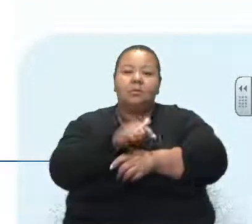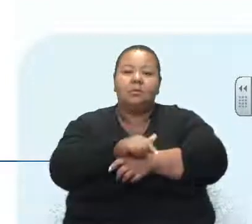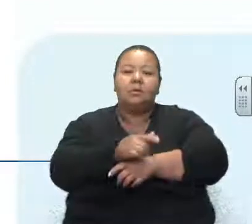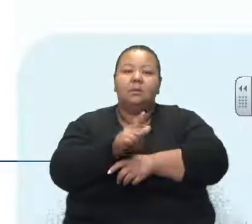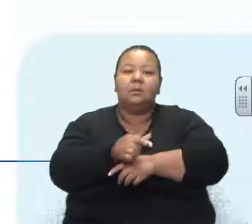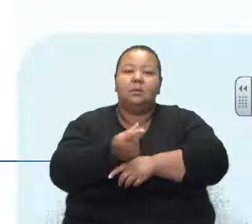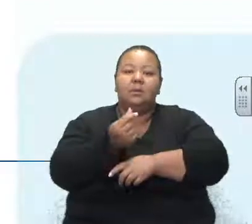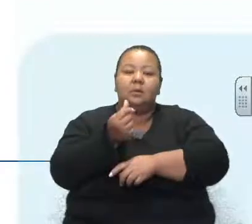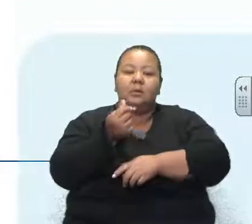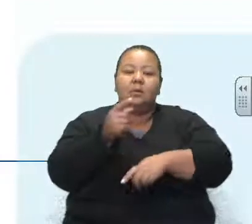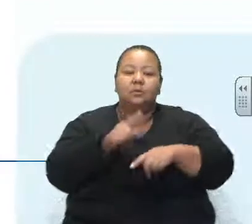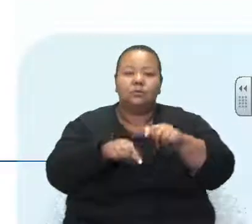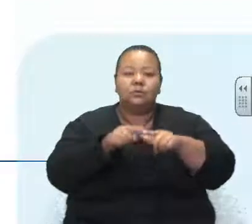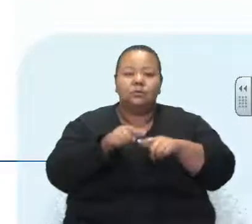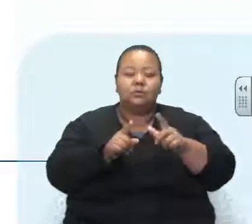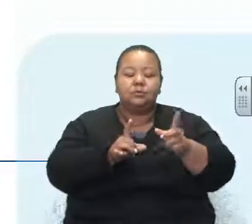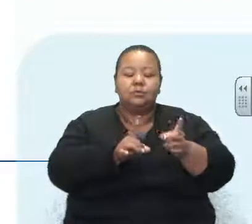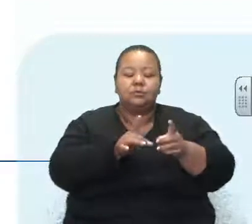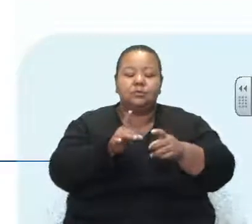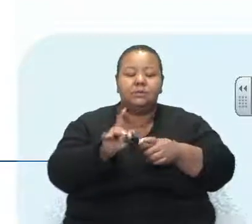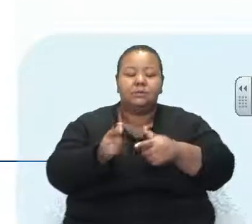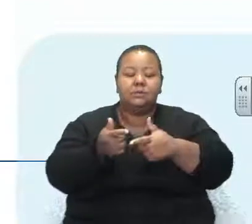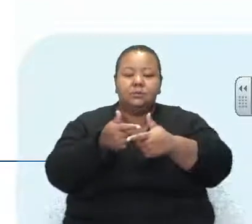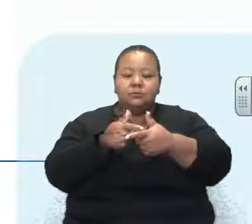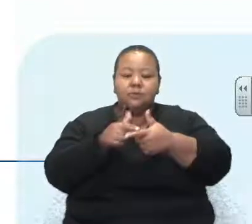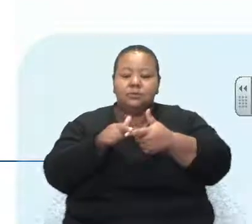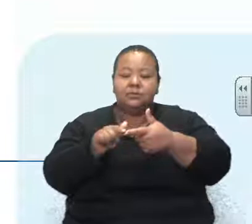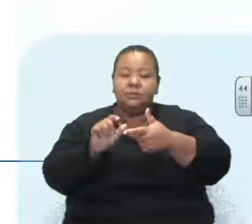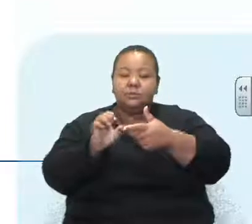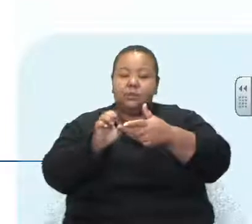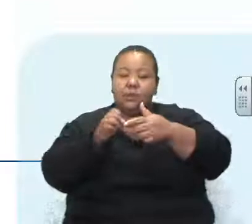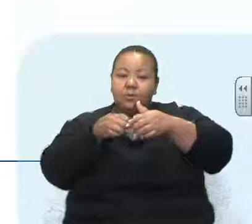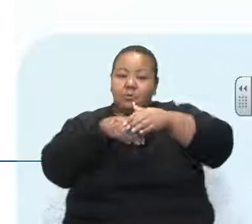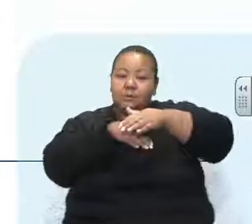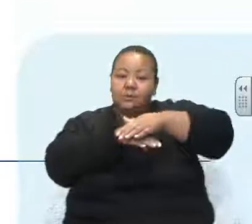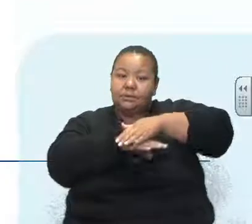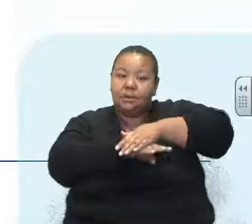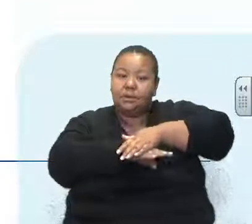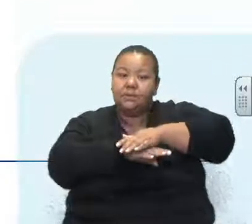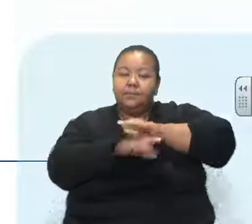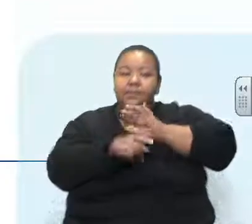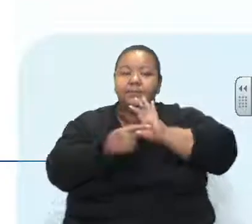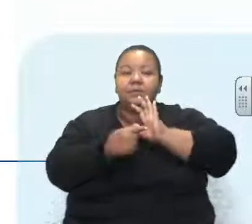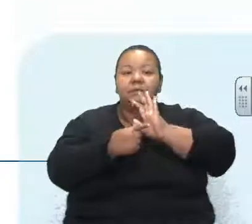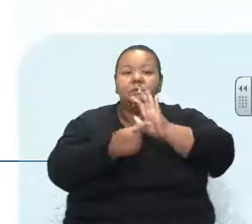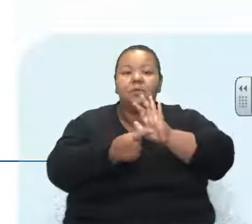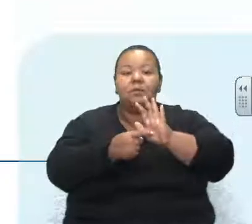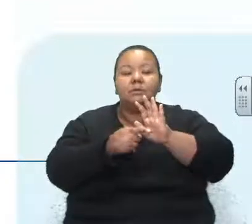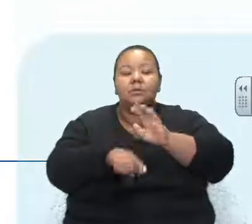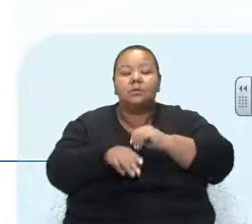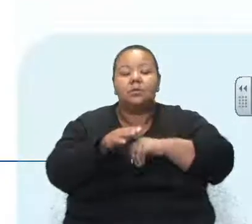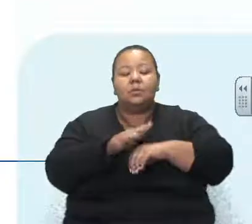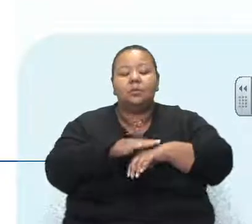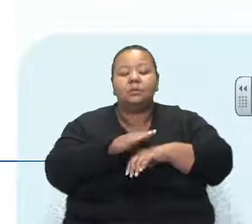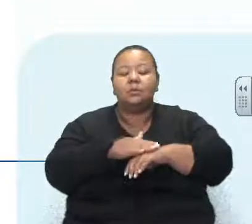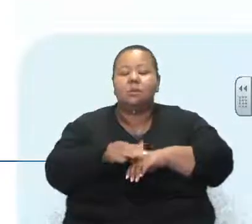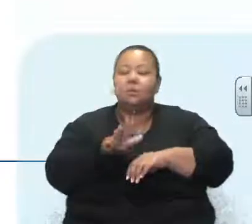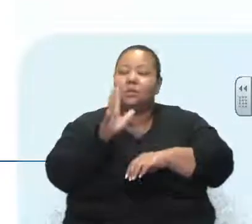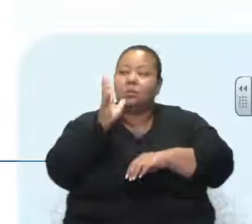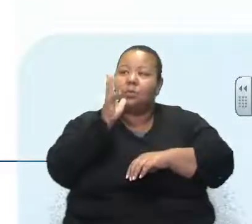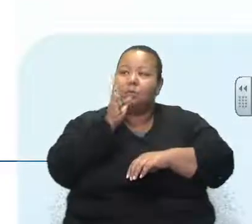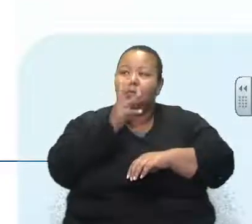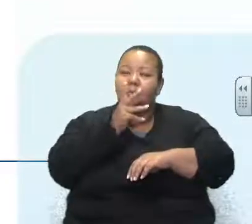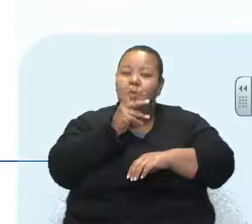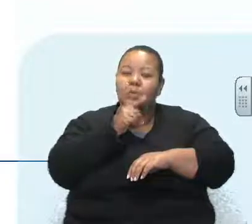dos produtos vendidos dividido pelo estoque. Esse índice vai mostrar o quanto que o tempo que está levando essa mercadoria a